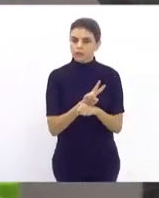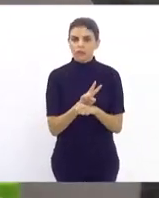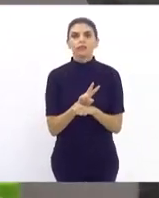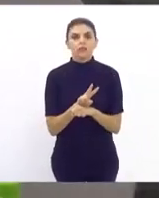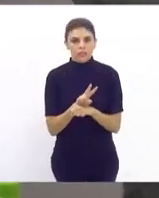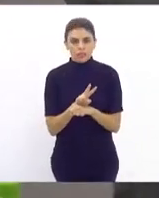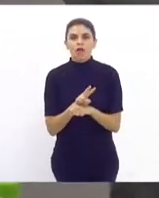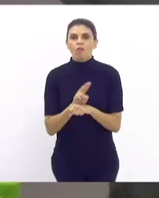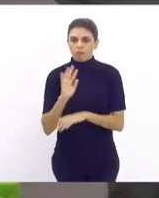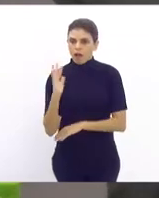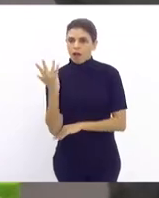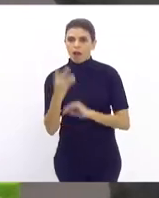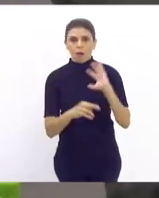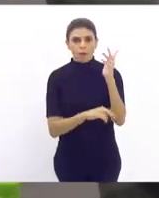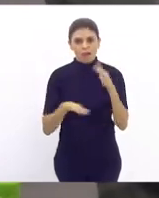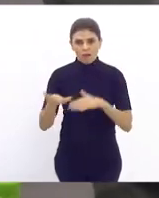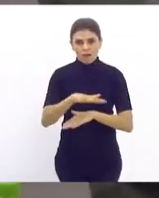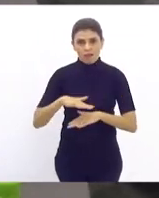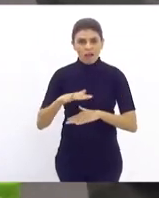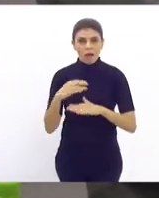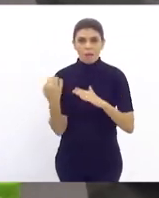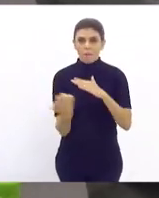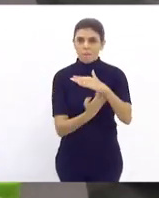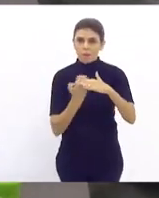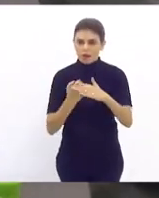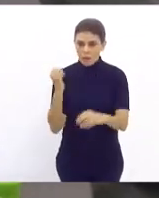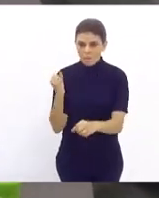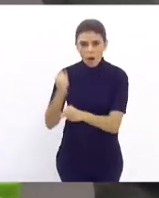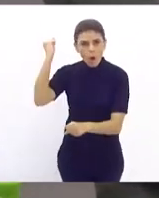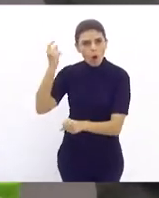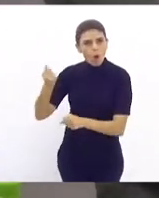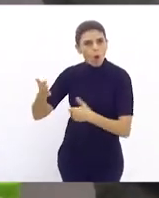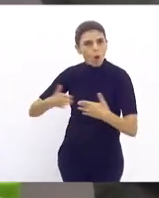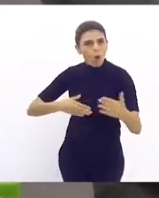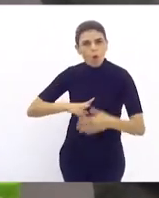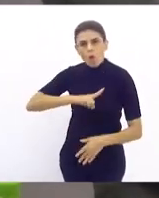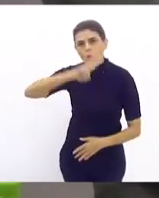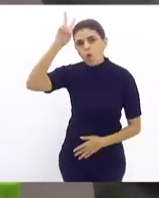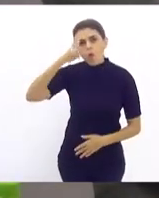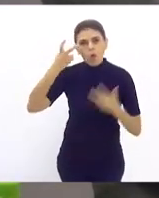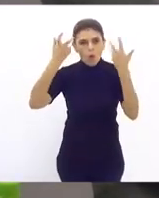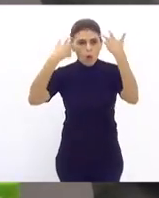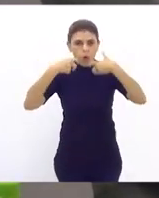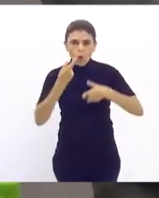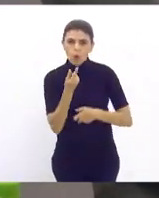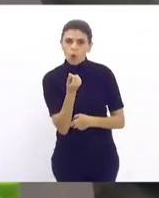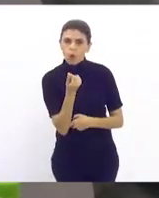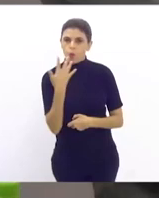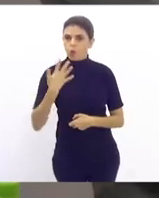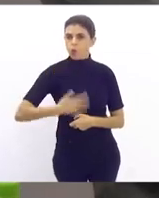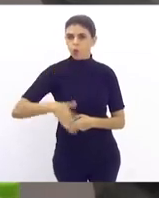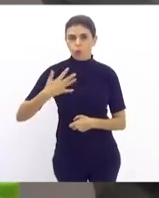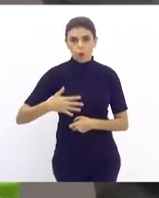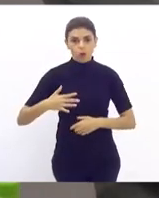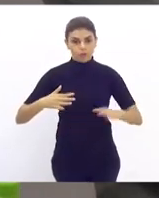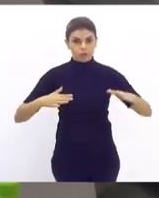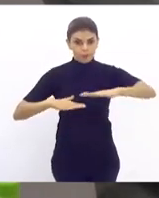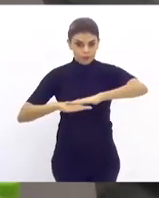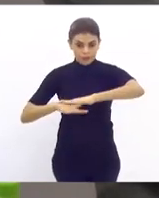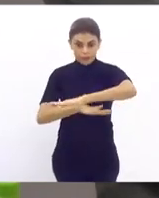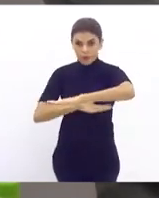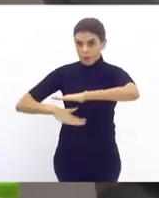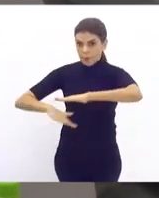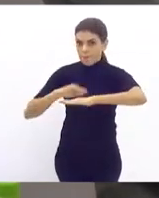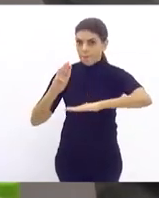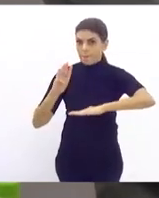por todas que empresas que faturam alto com a exploração do mercado e usam as águas estaduais, Baía de Guanabara, Baía da Ilha Grande,